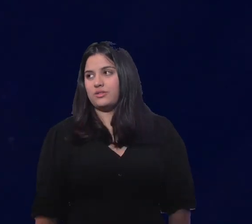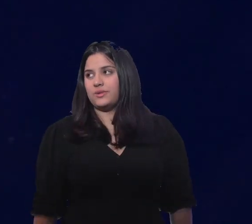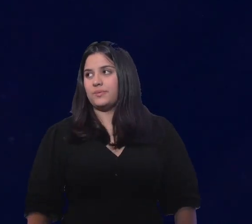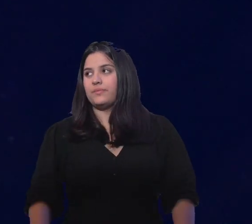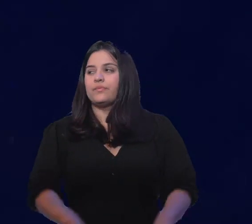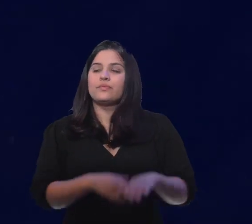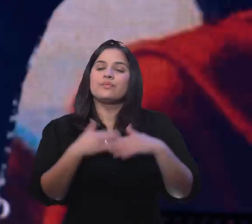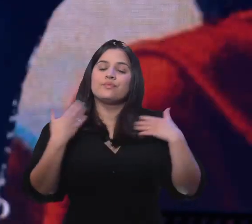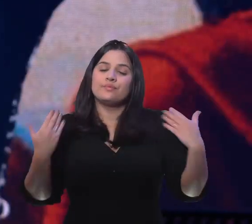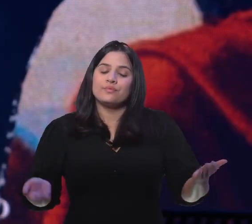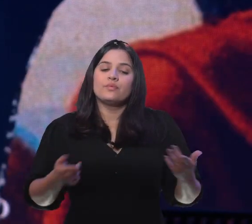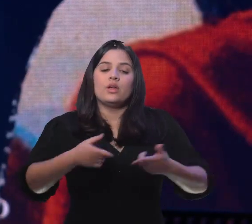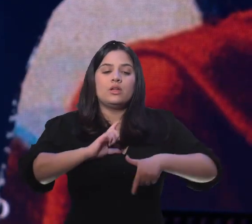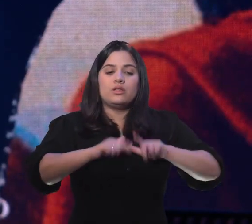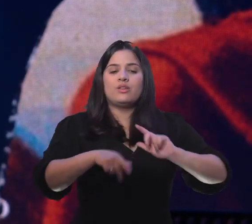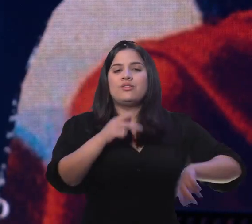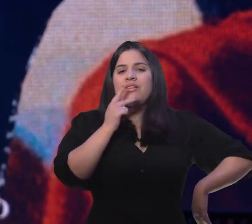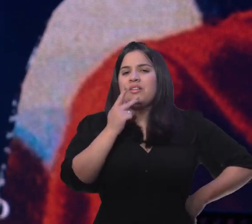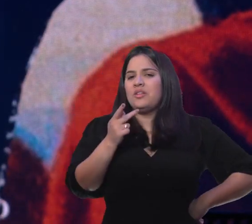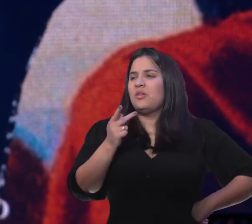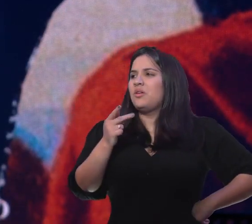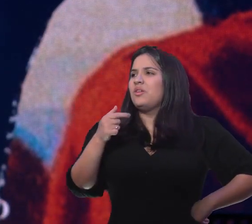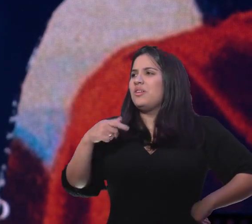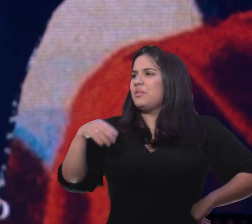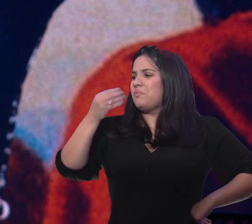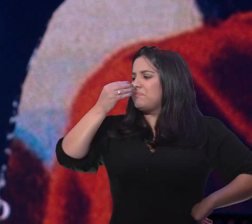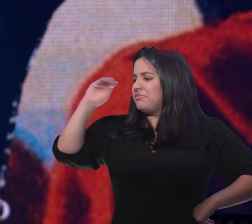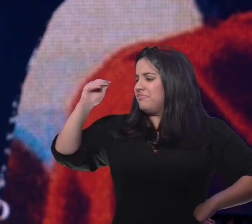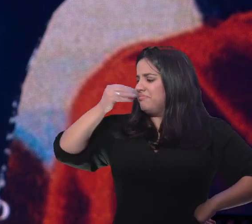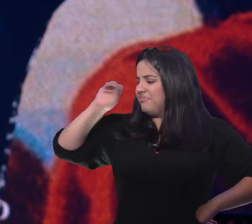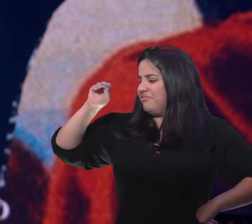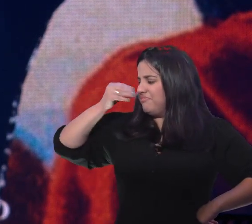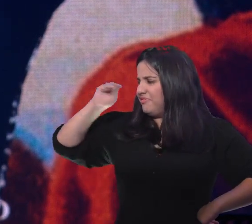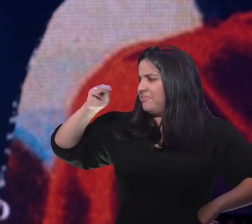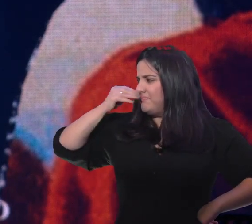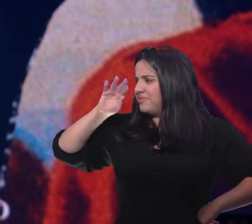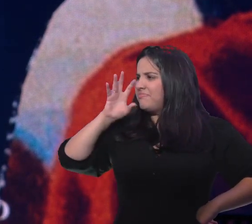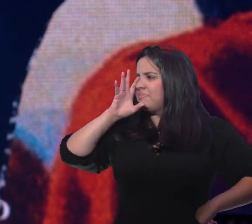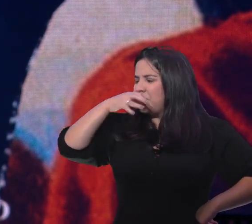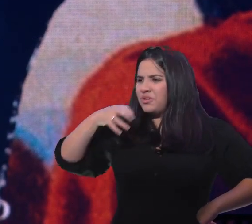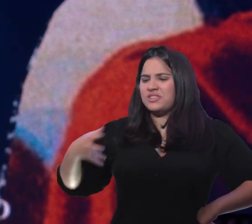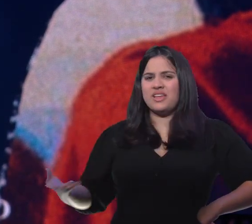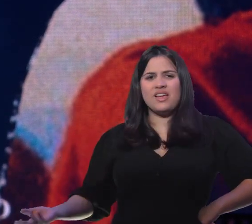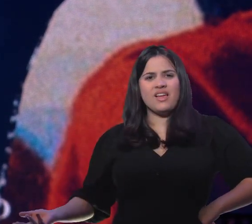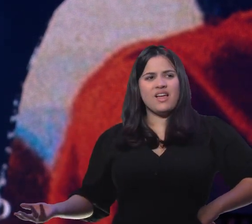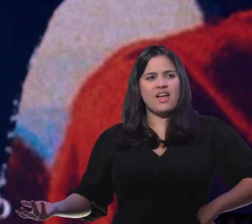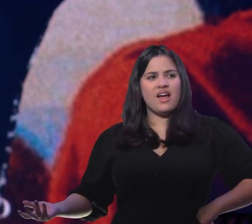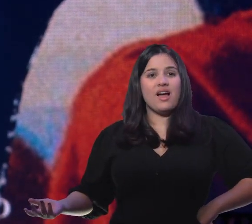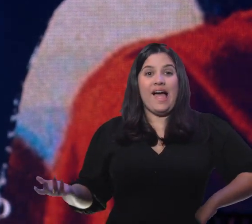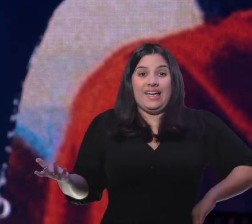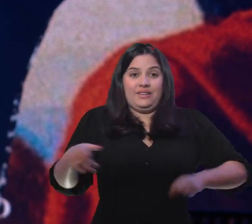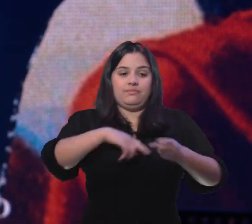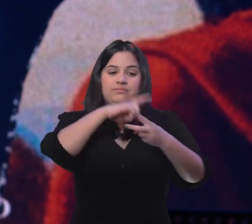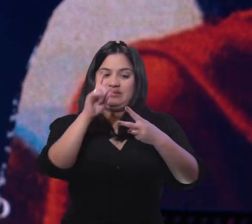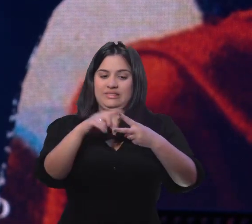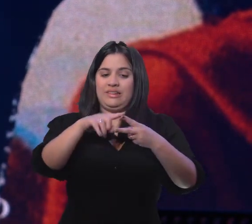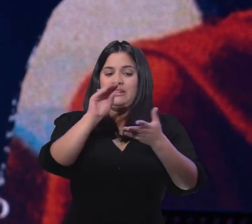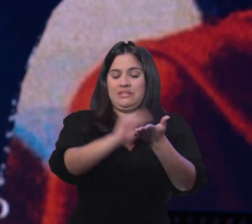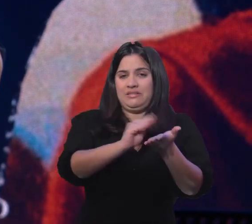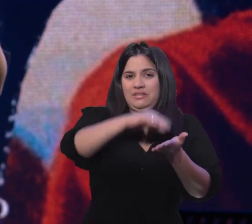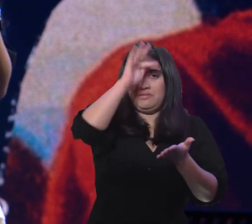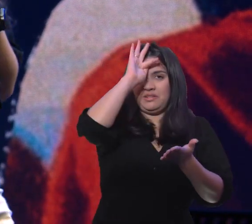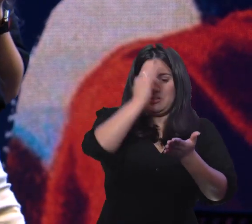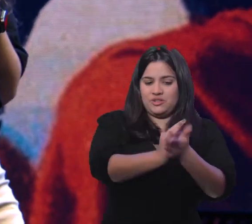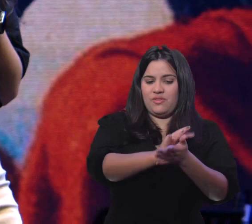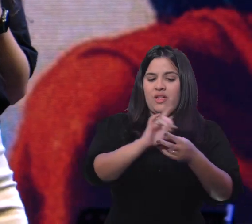vez, Israel demonstrou rebeldia contra o Senhor no deserto. E aí o problema não era só a falta de fé. Falta de fé, gente, não me